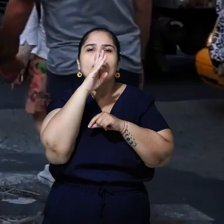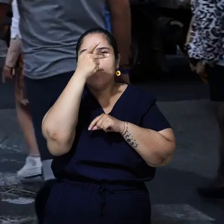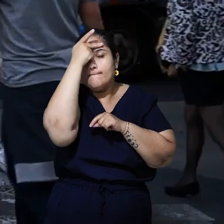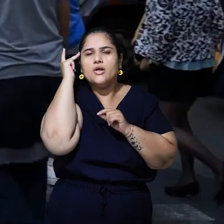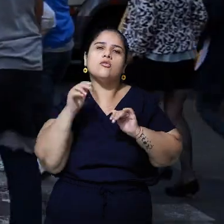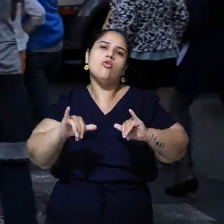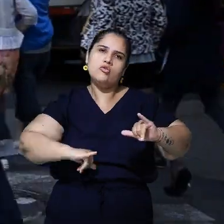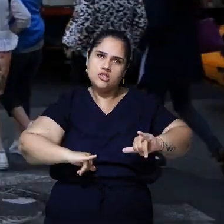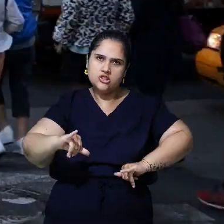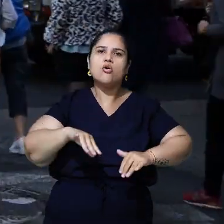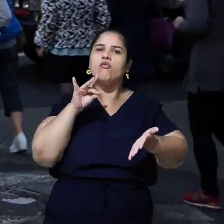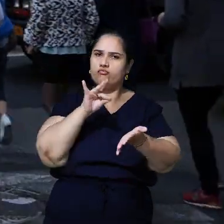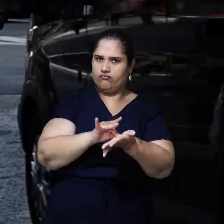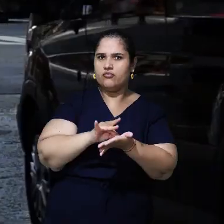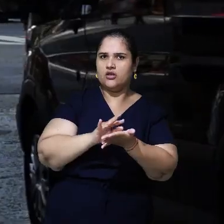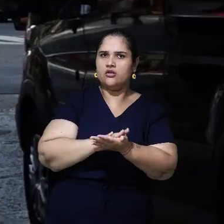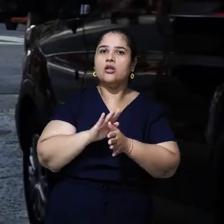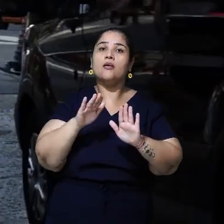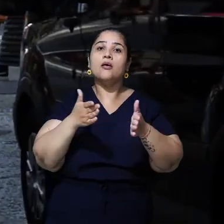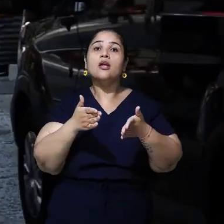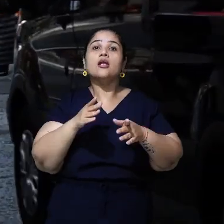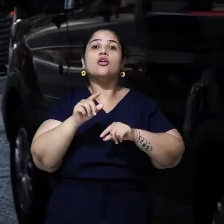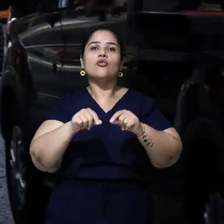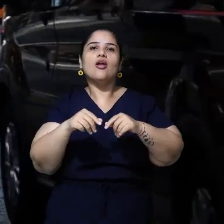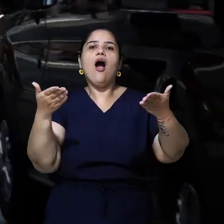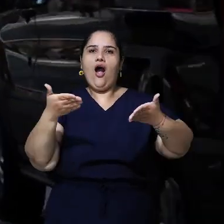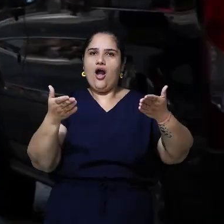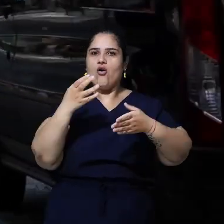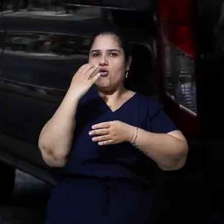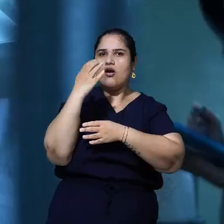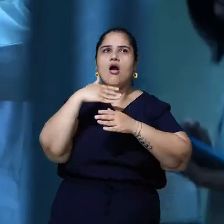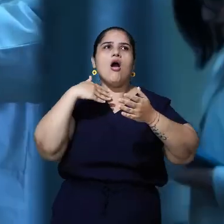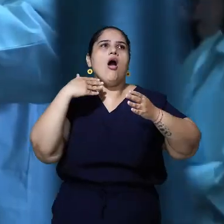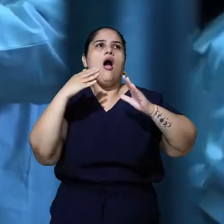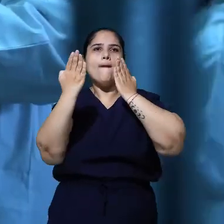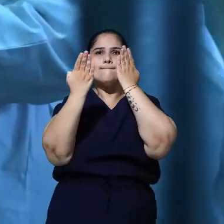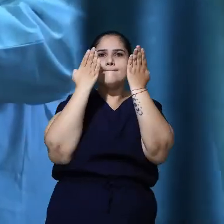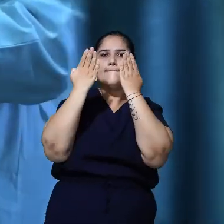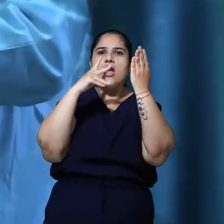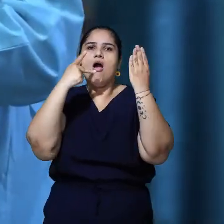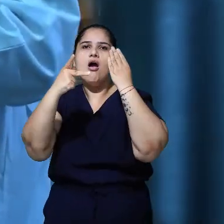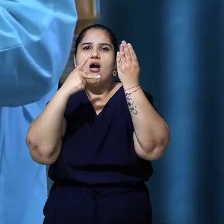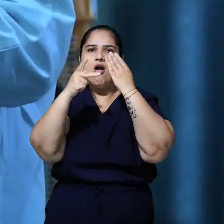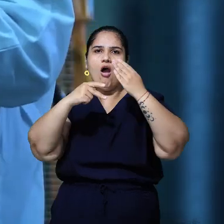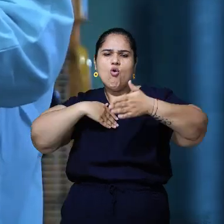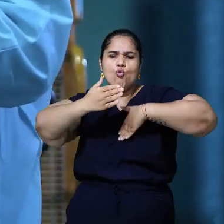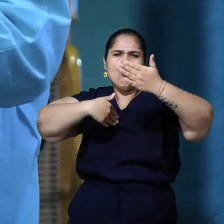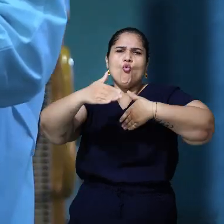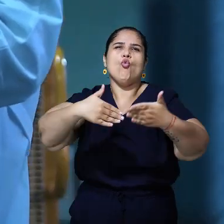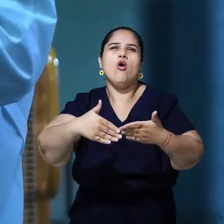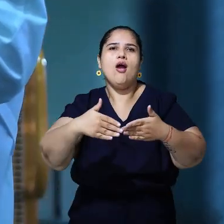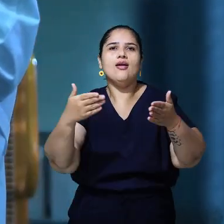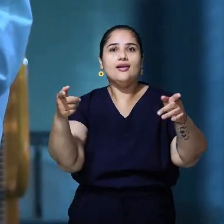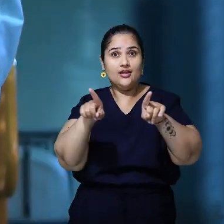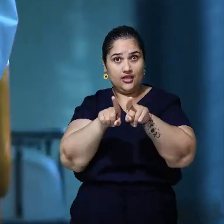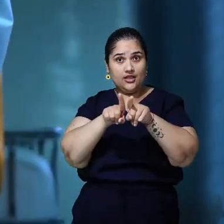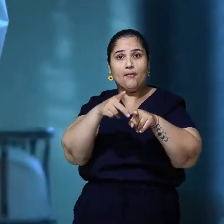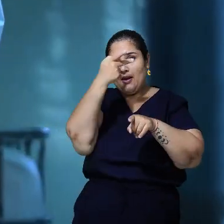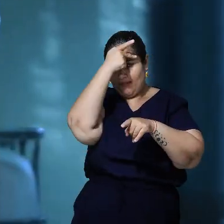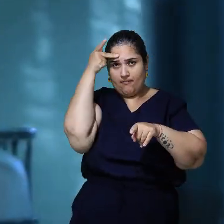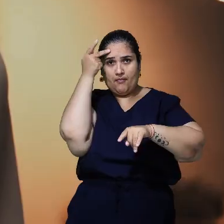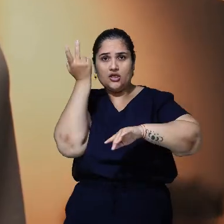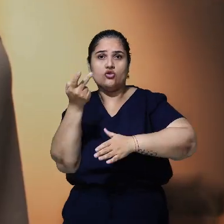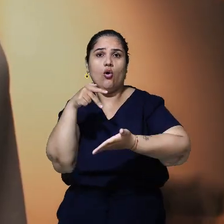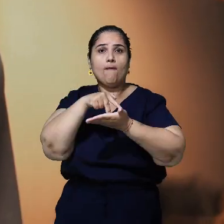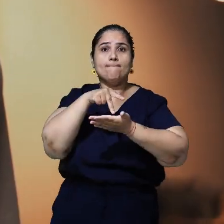a doença tem crescido, impulsionada pelo avanço da psicologia e da psiquiatria, bem como por figuras públicas que compartilham